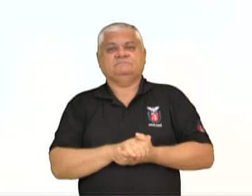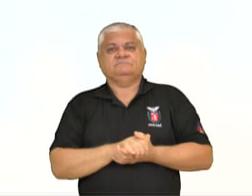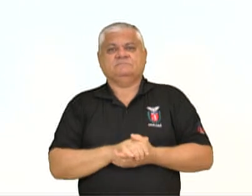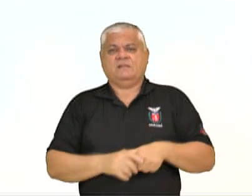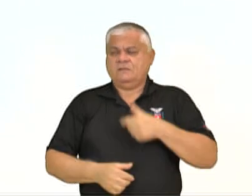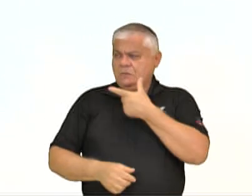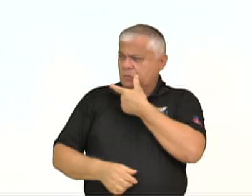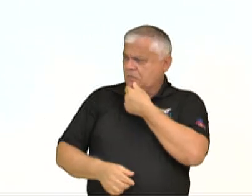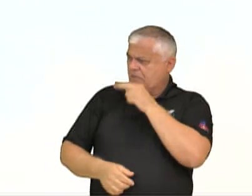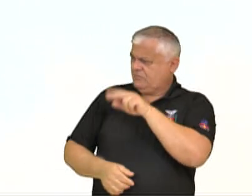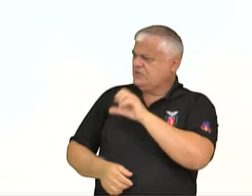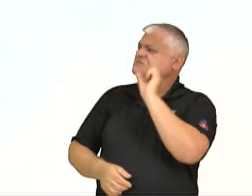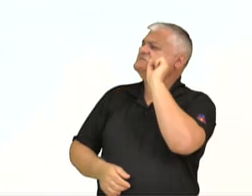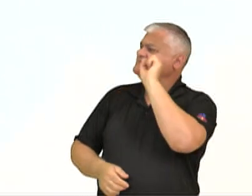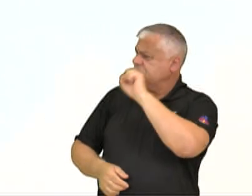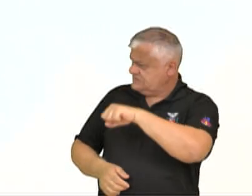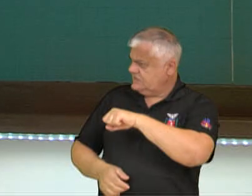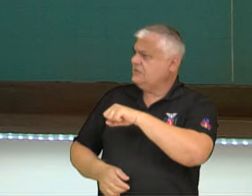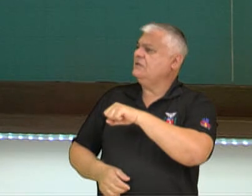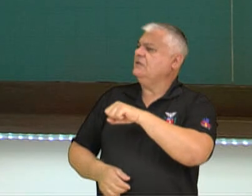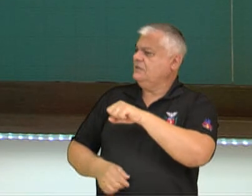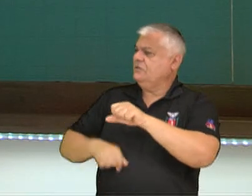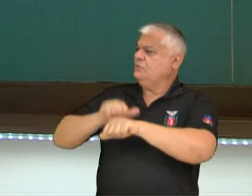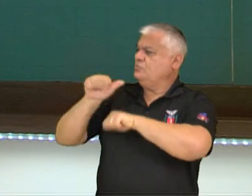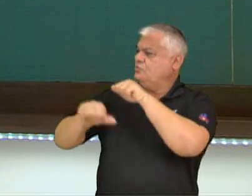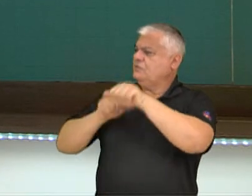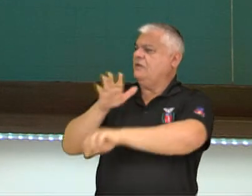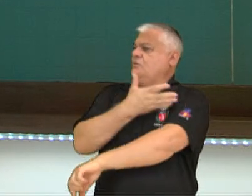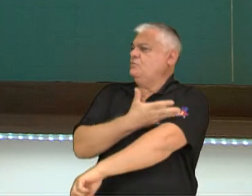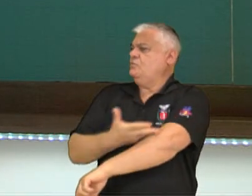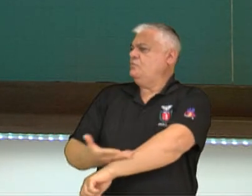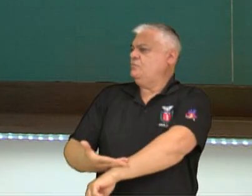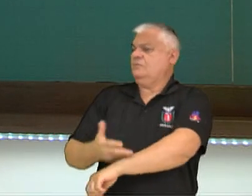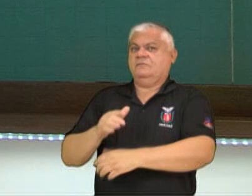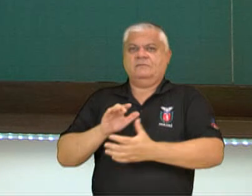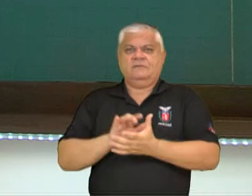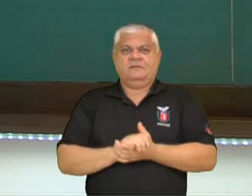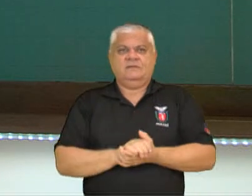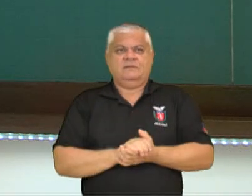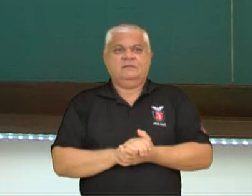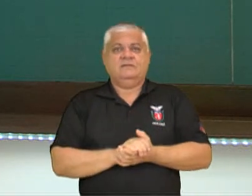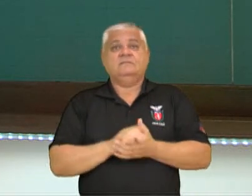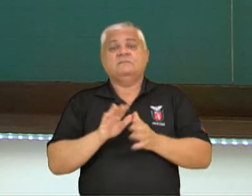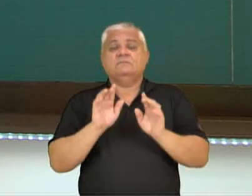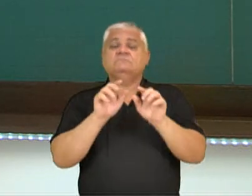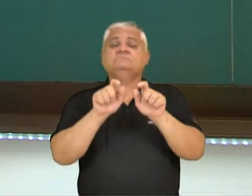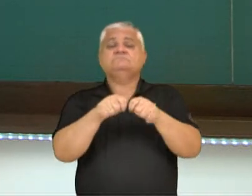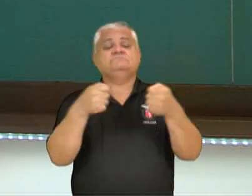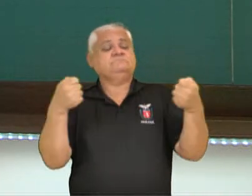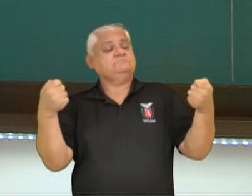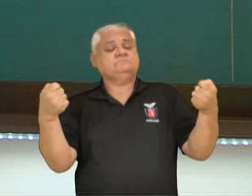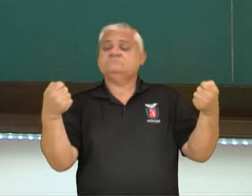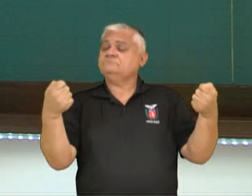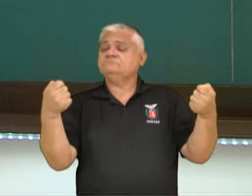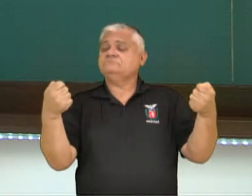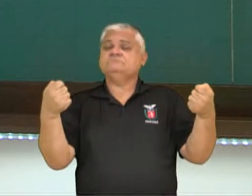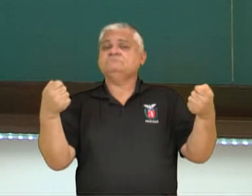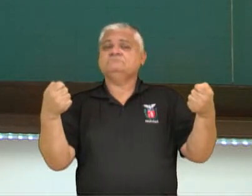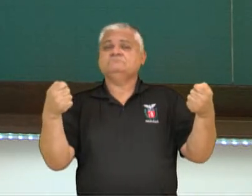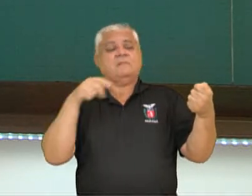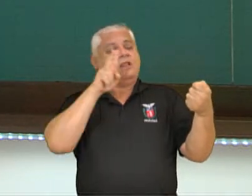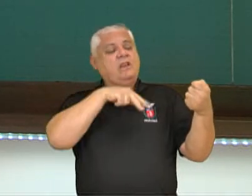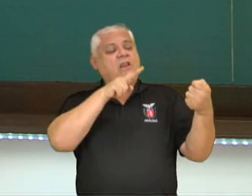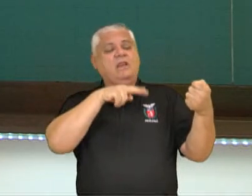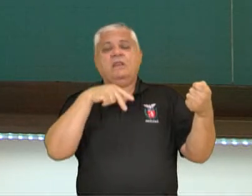o marido responde, sim, os nossos hábitos. E ele está lendo ali, né, o título do que ele está